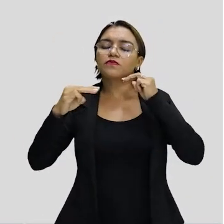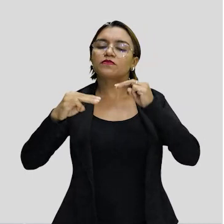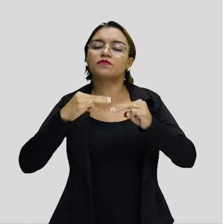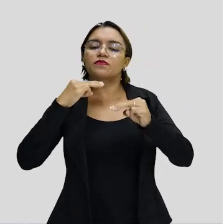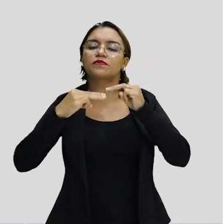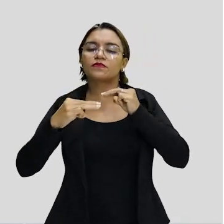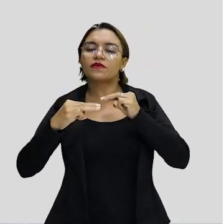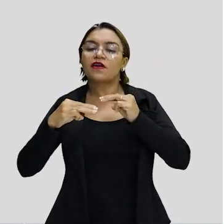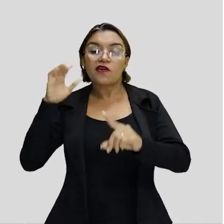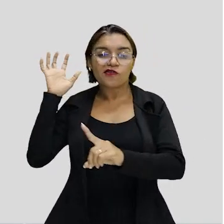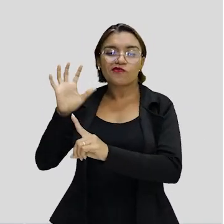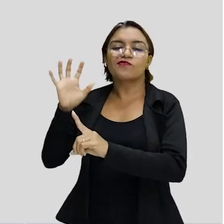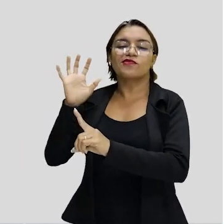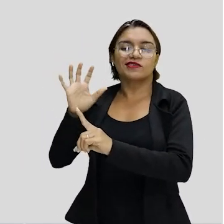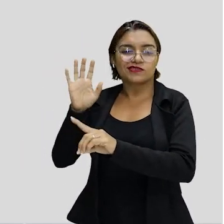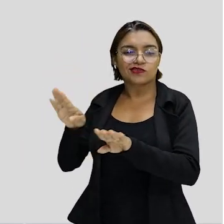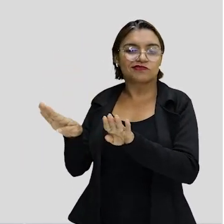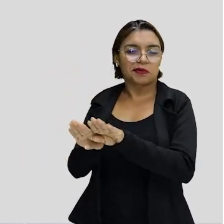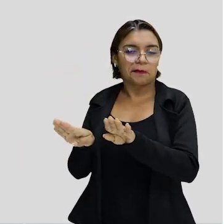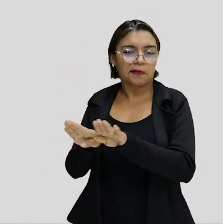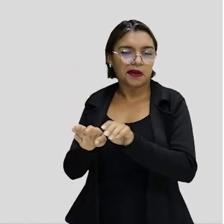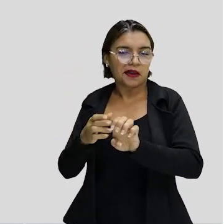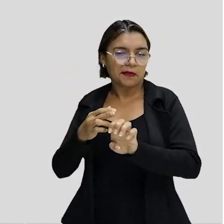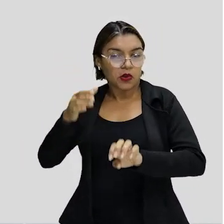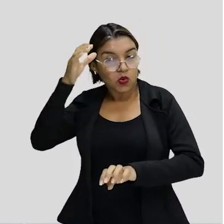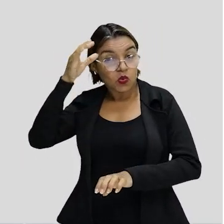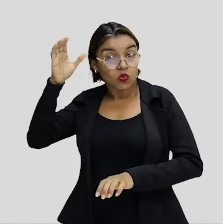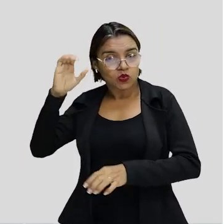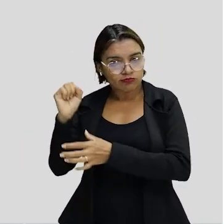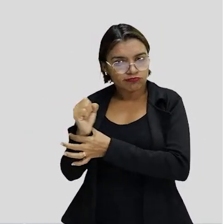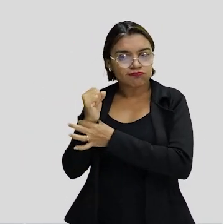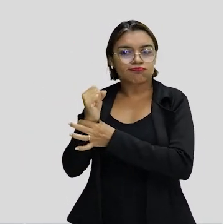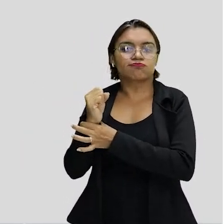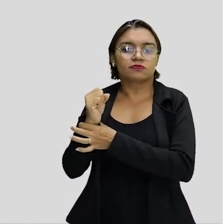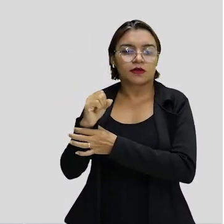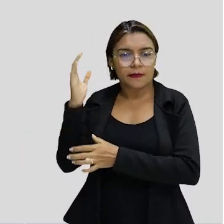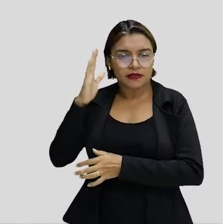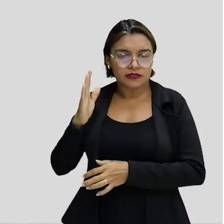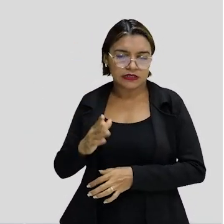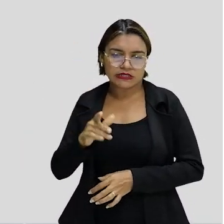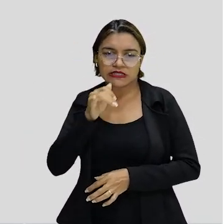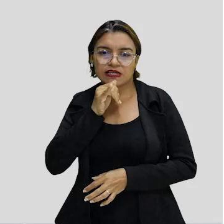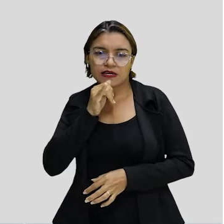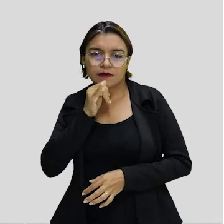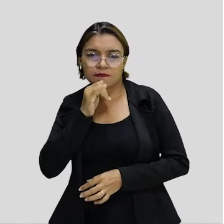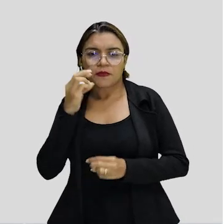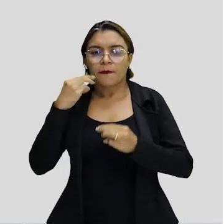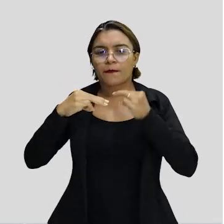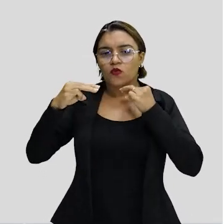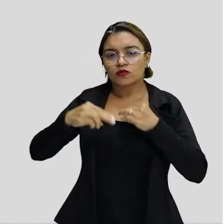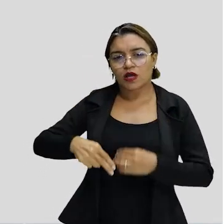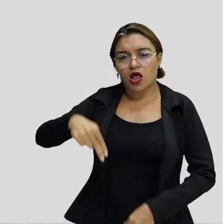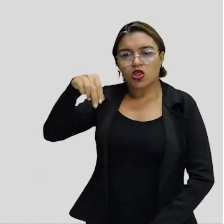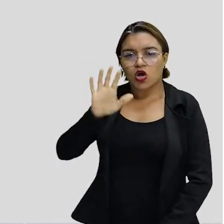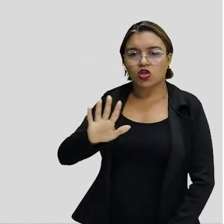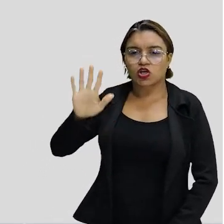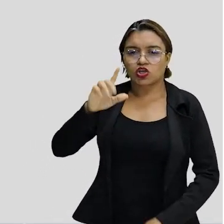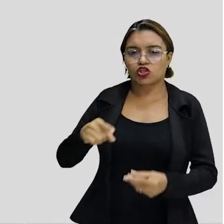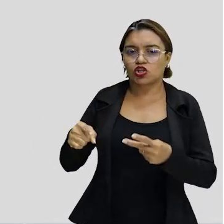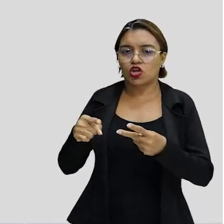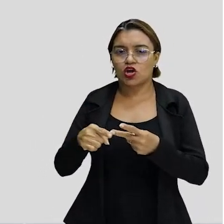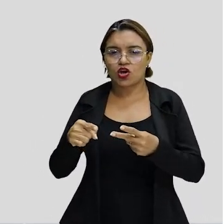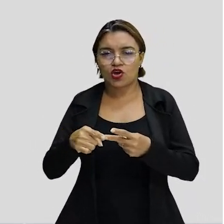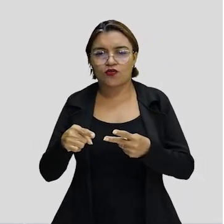belos elementos da cultura de resistência brasileira. Desde as trovas nordestinas, forró,